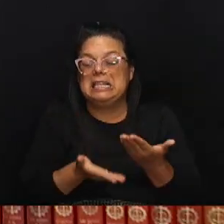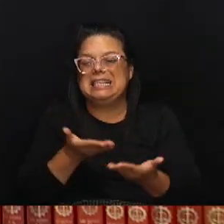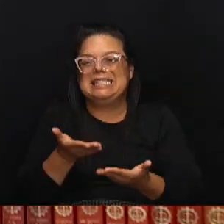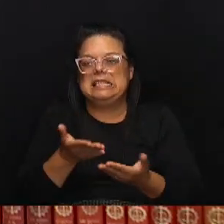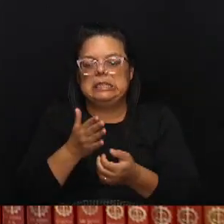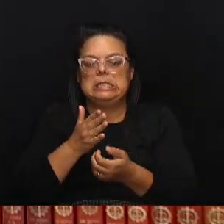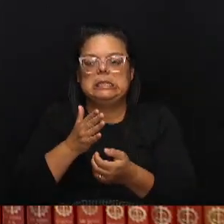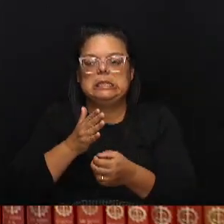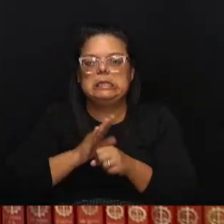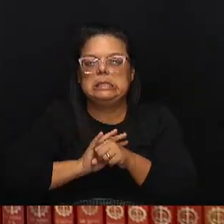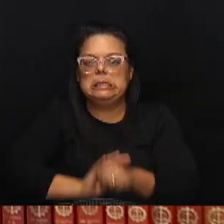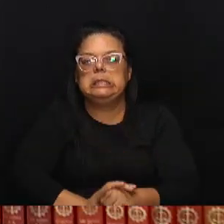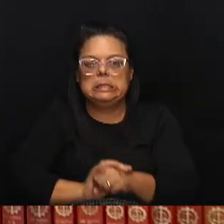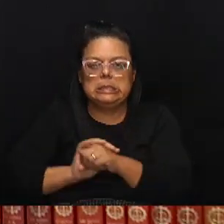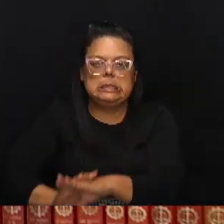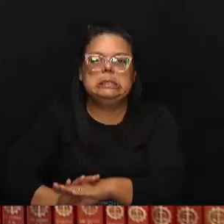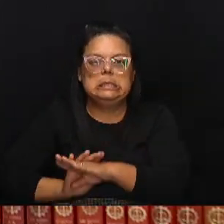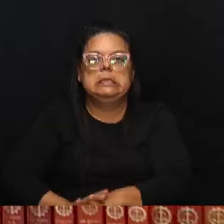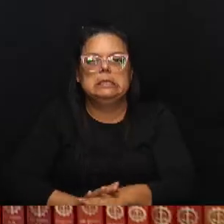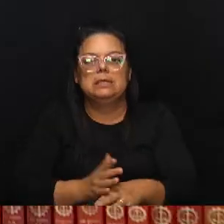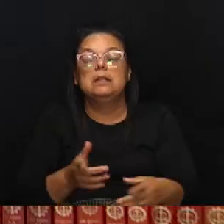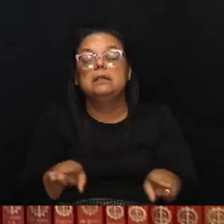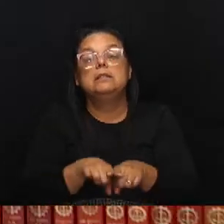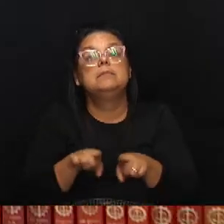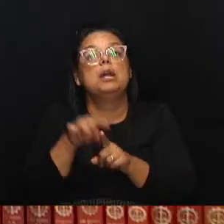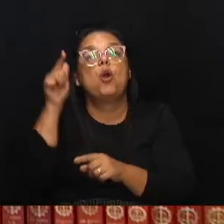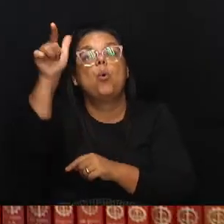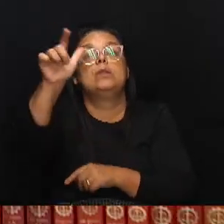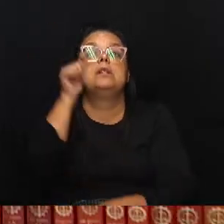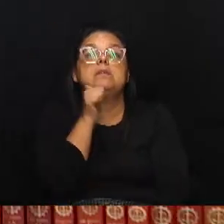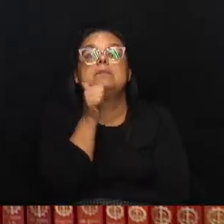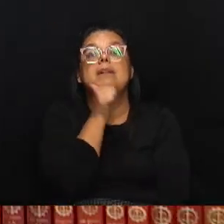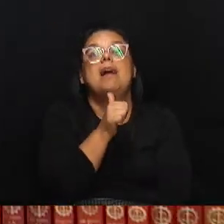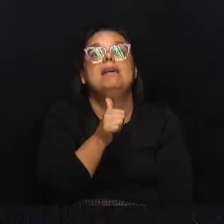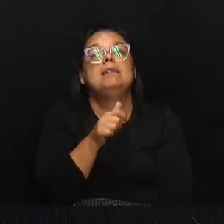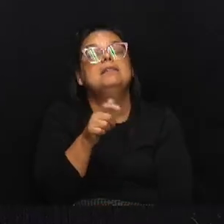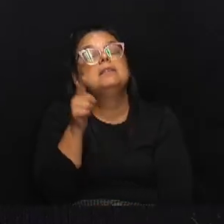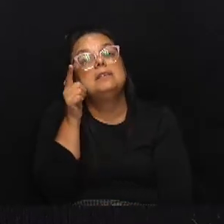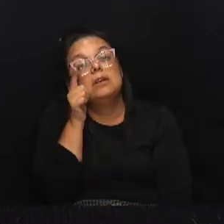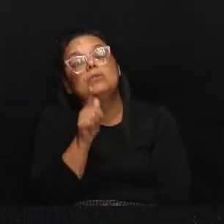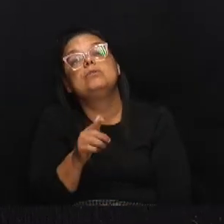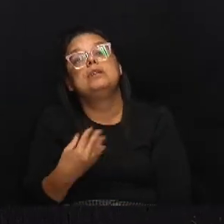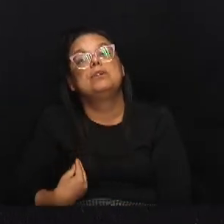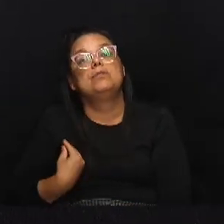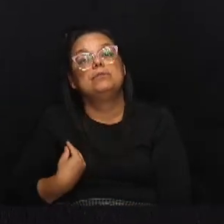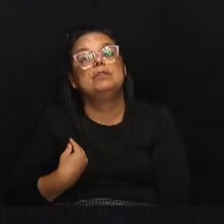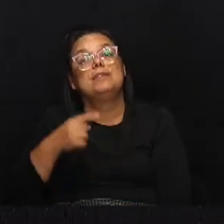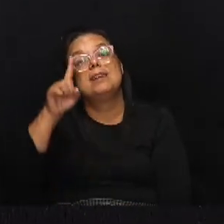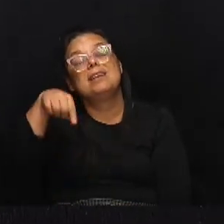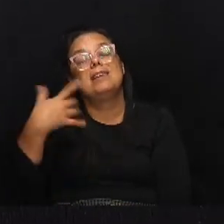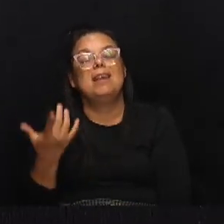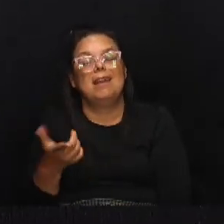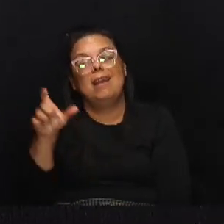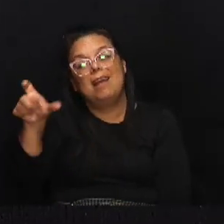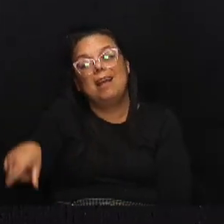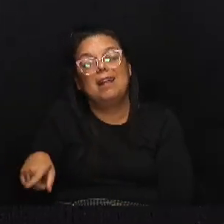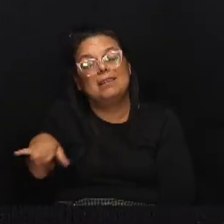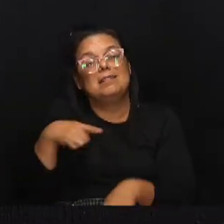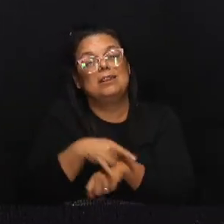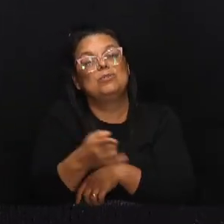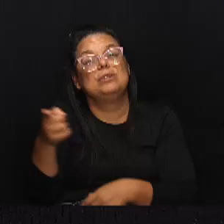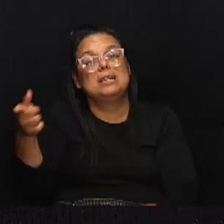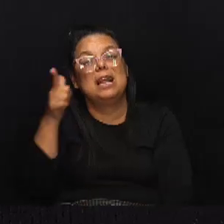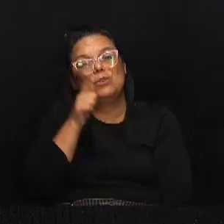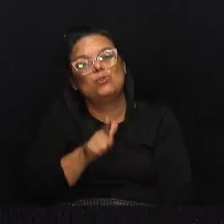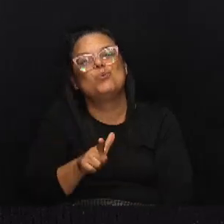né? E fora as outras mulheres que, como eu te falei, que conseguiam sobreviver, que eram as adúlteras, né? Que conseguiam sobreviver